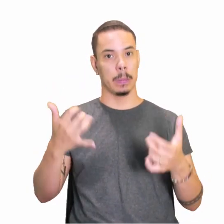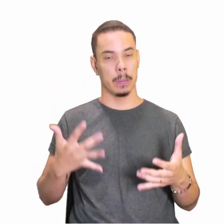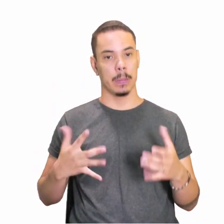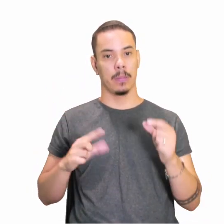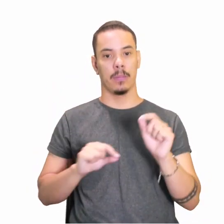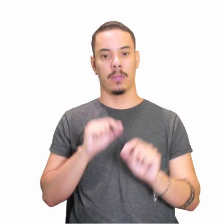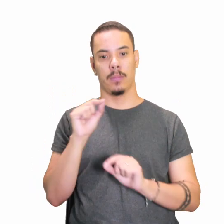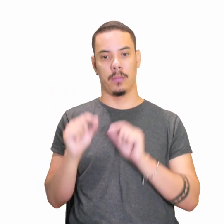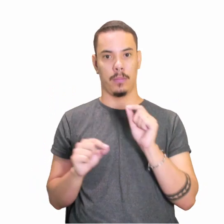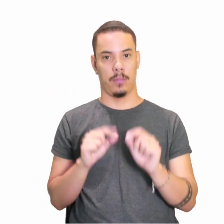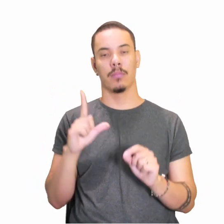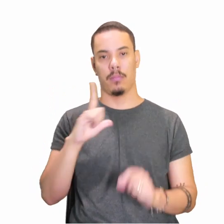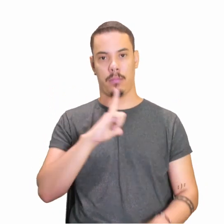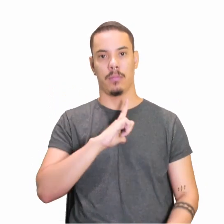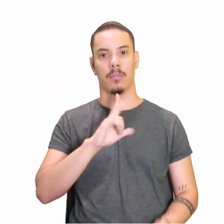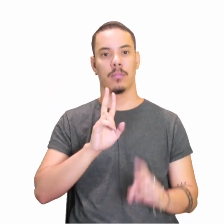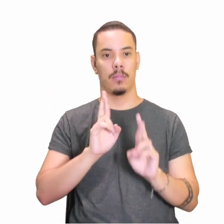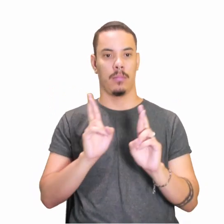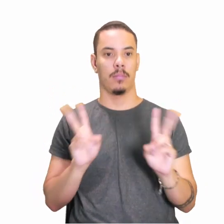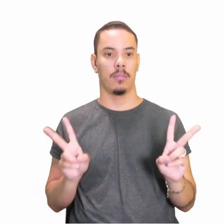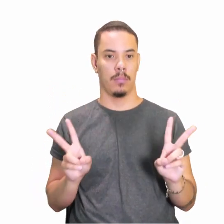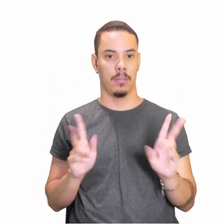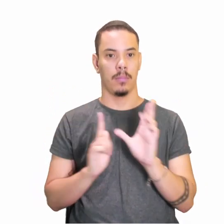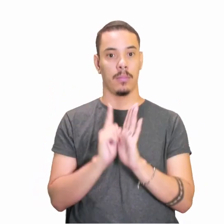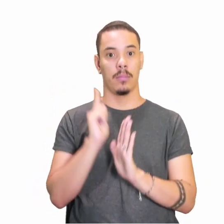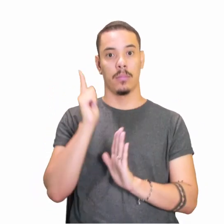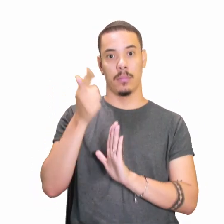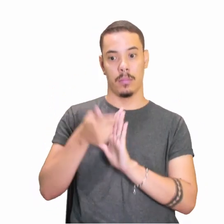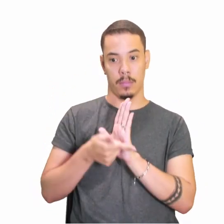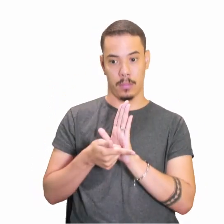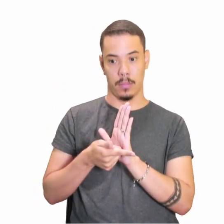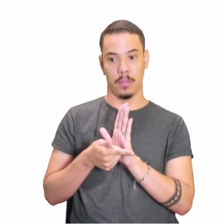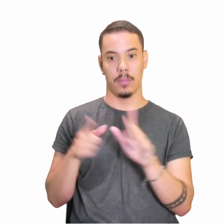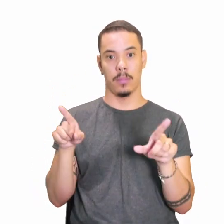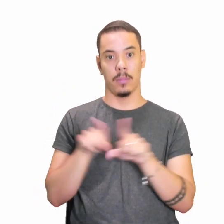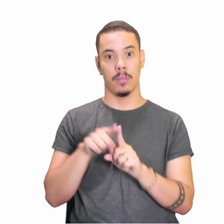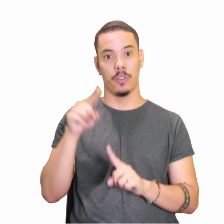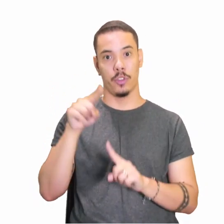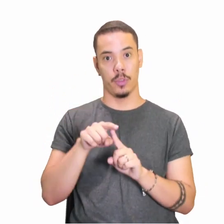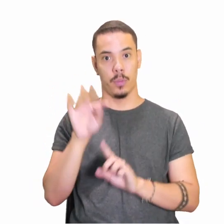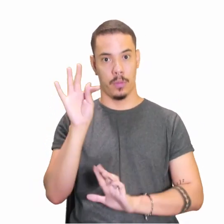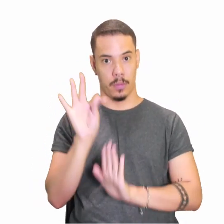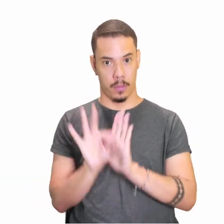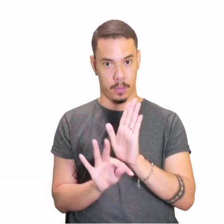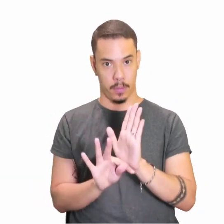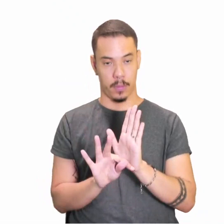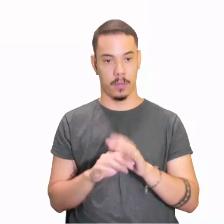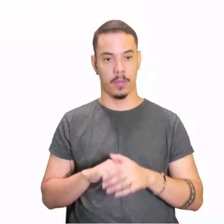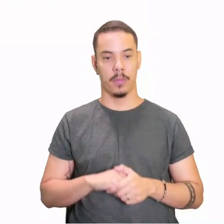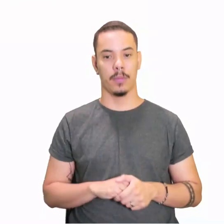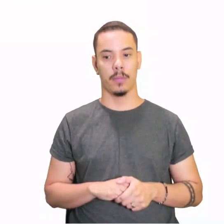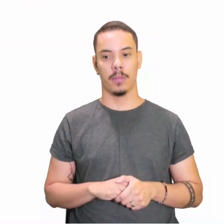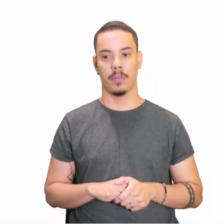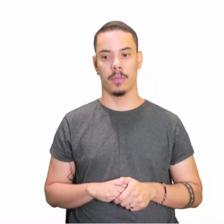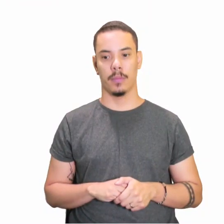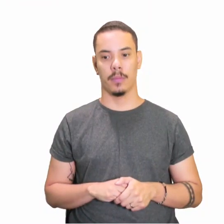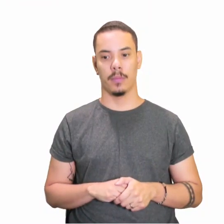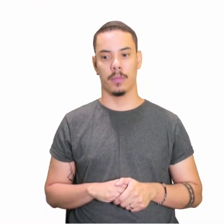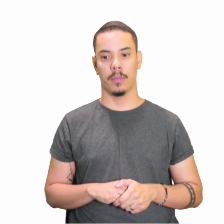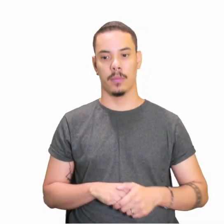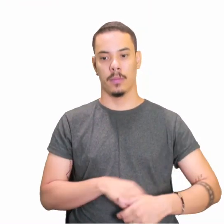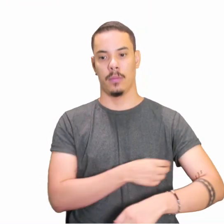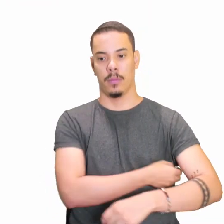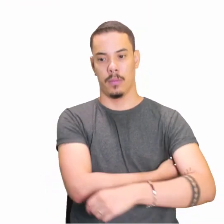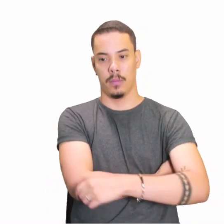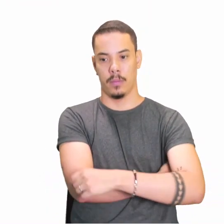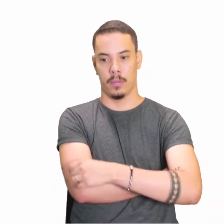olho, que há uma diferença entre gêneros e tipos textuais. Beleza? Bom, vamos